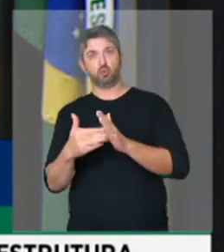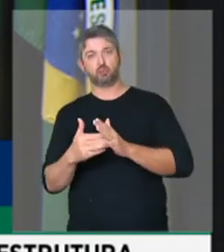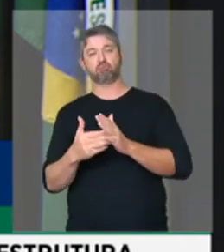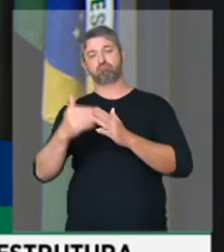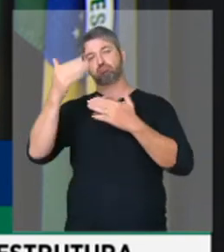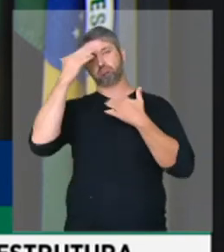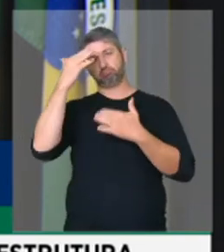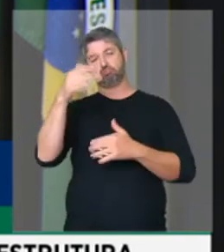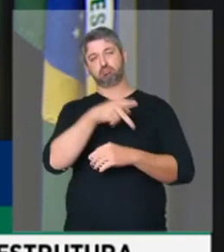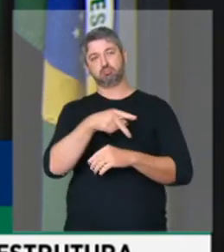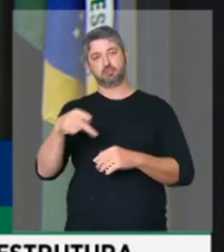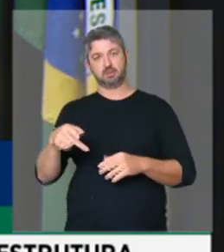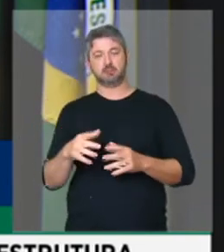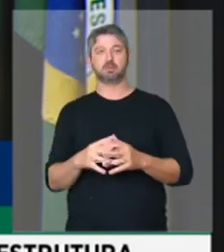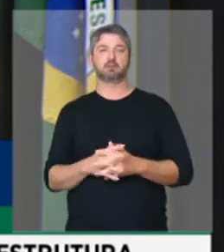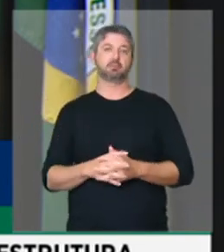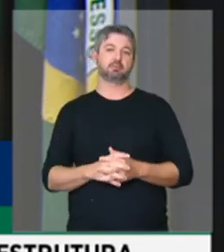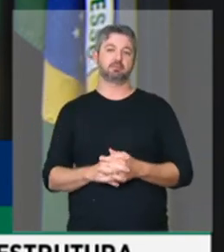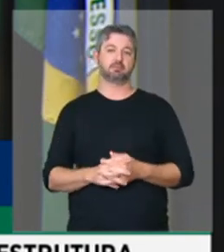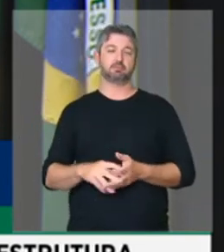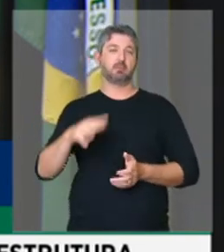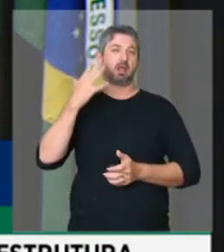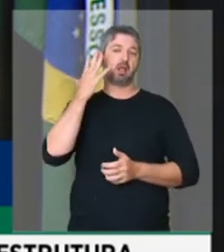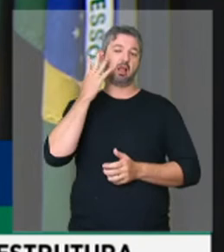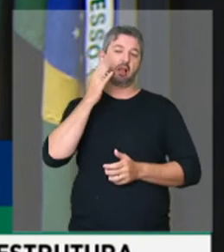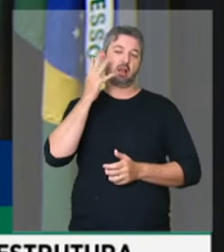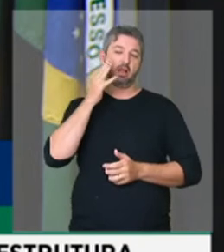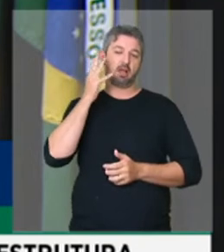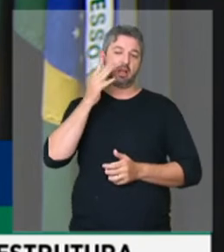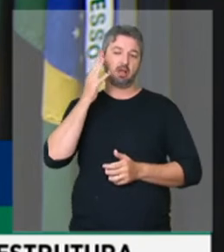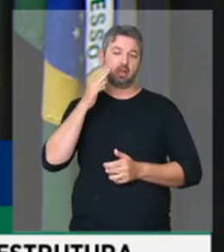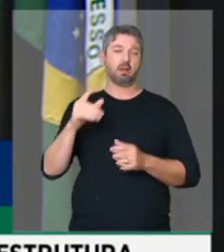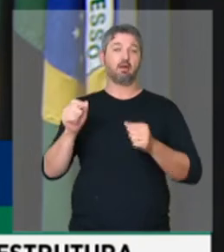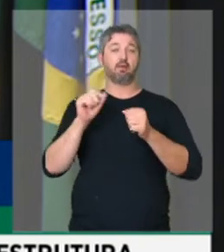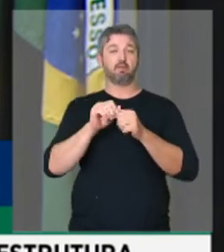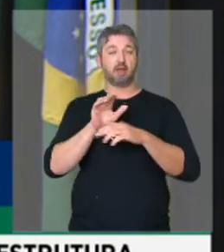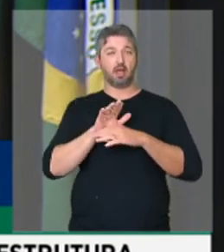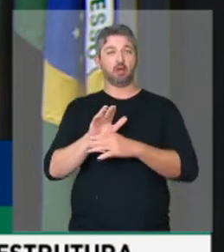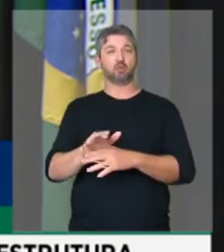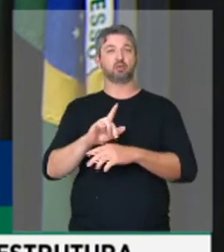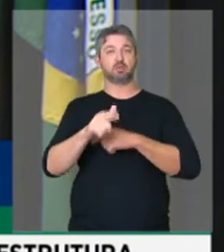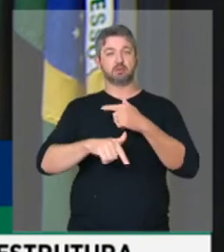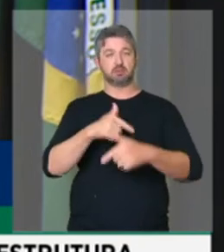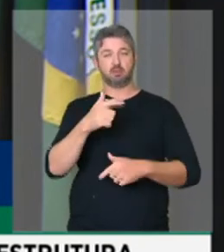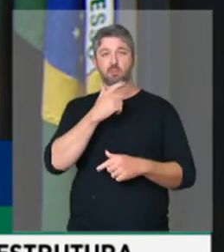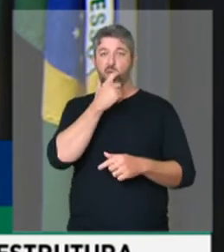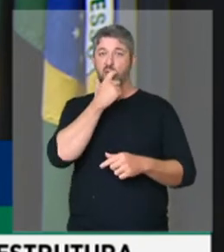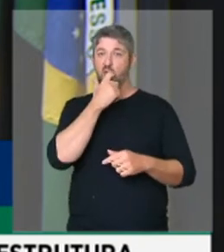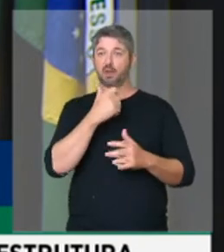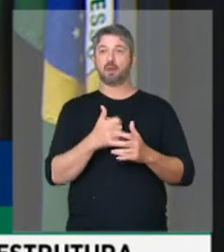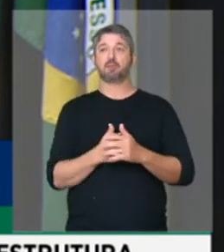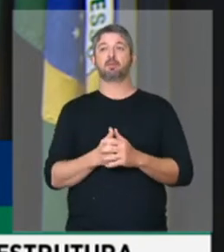agradeço ao presidente, Arthur Lira, que apoiou desde sempre essa iniciativa,